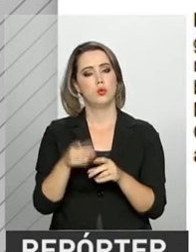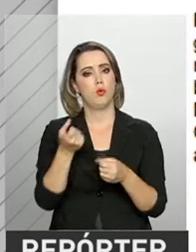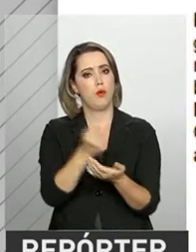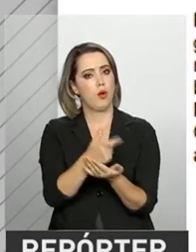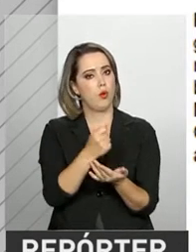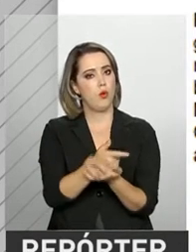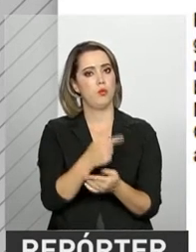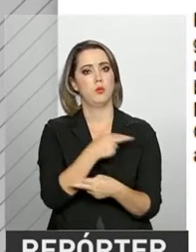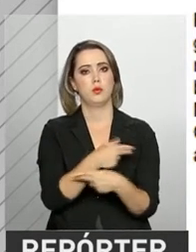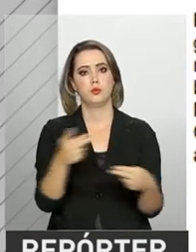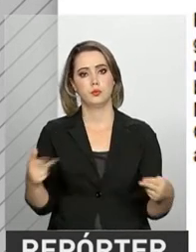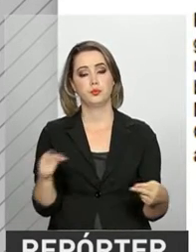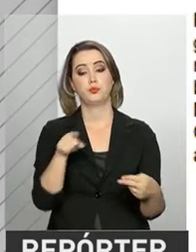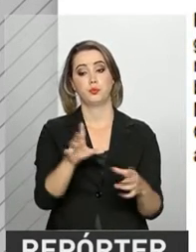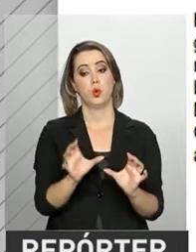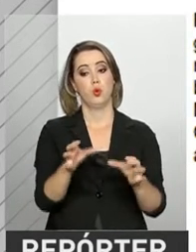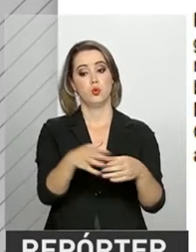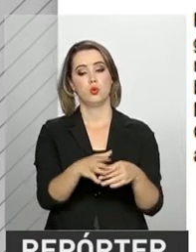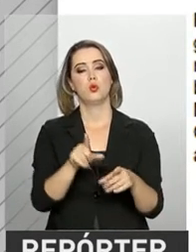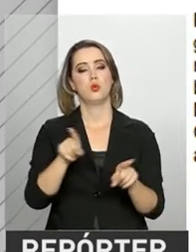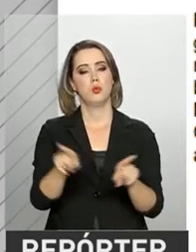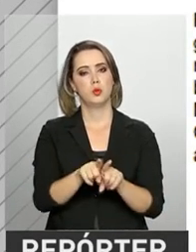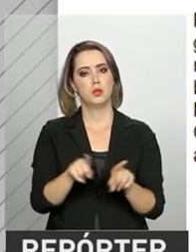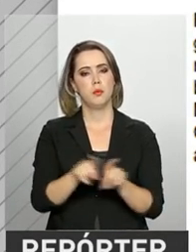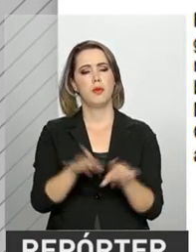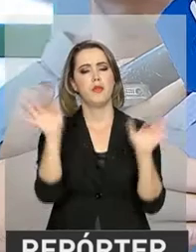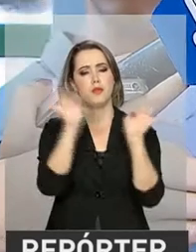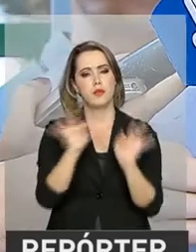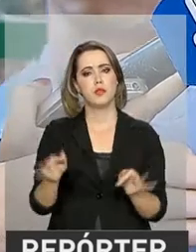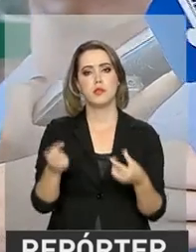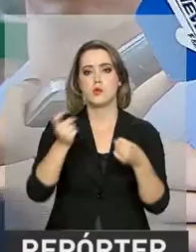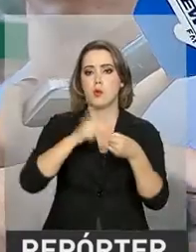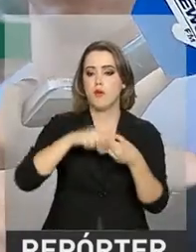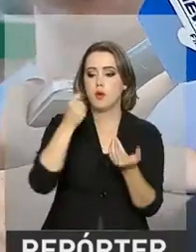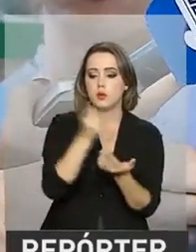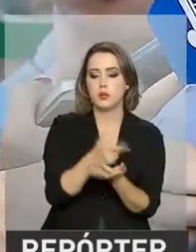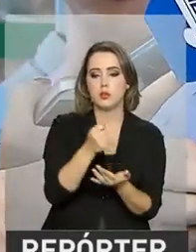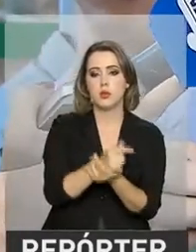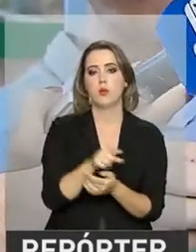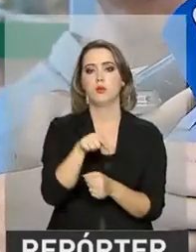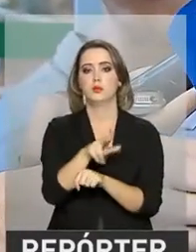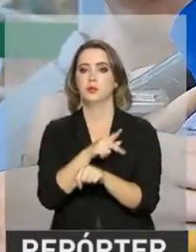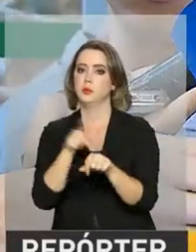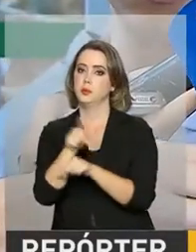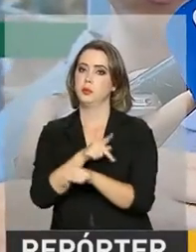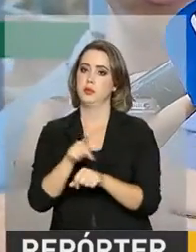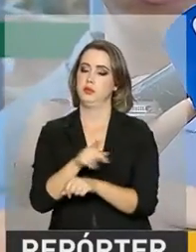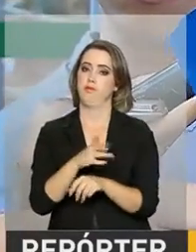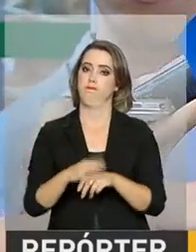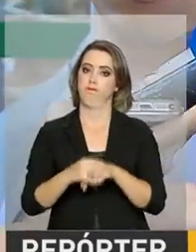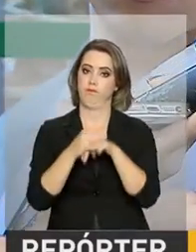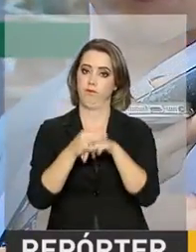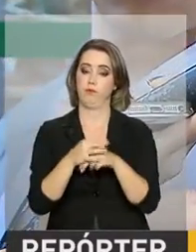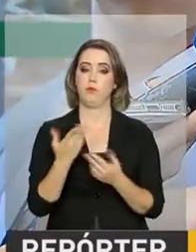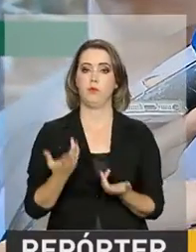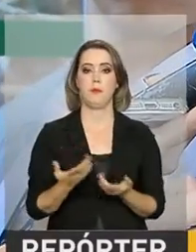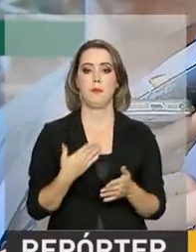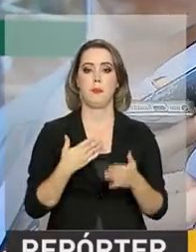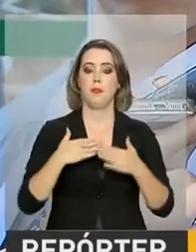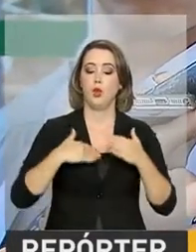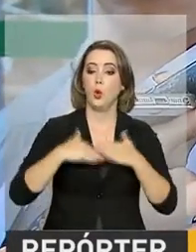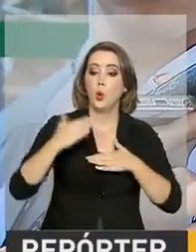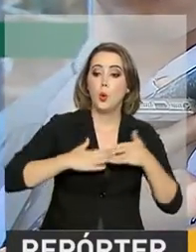do setor produtivo também comemoraram a retomada qualquer país que sinaliza o red bull